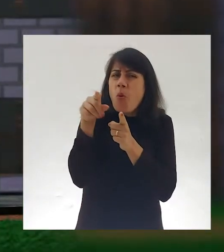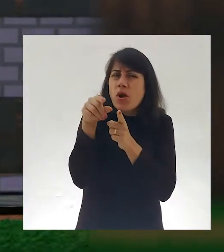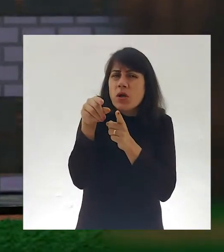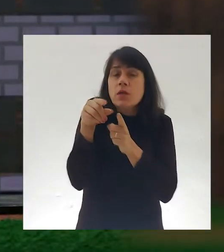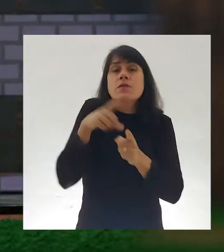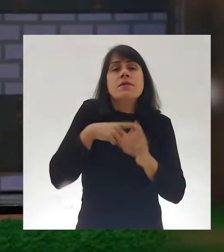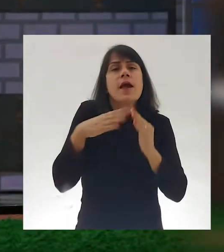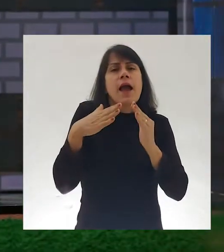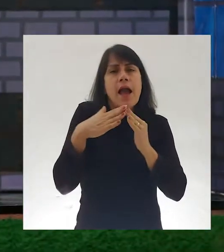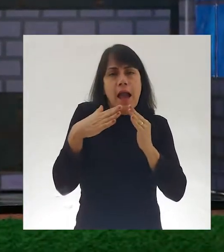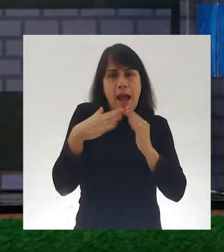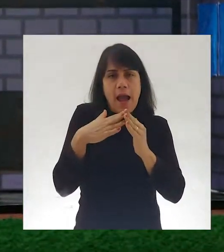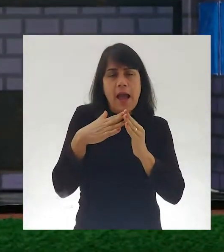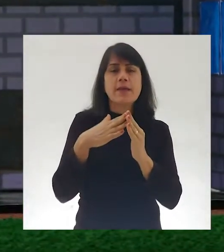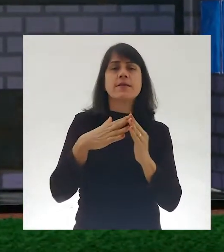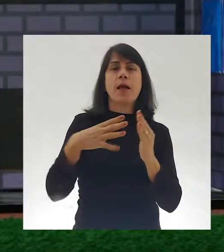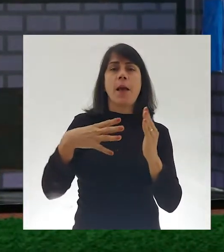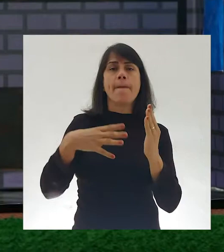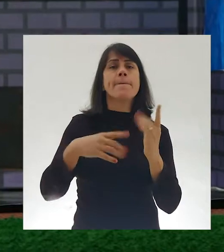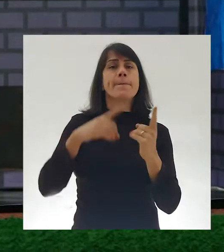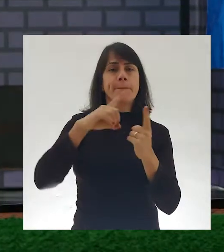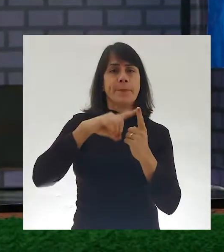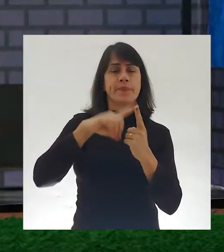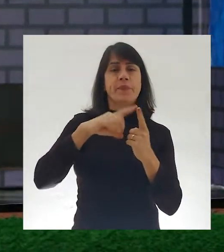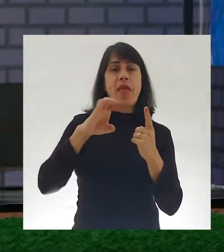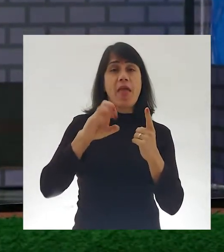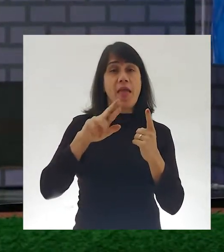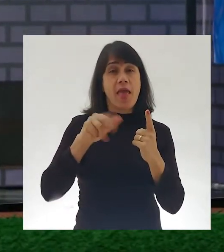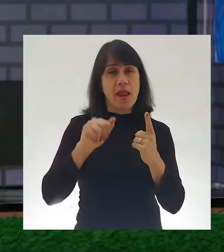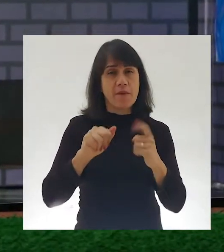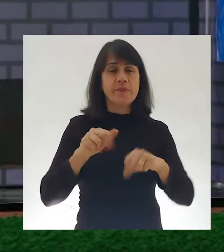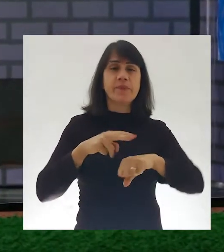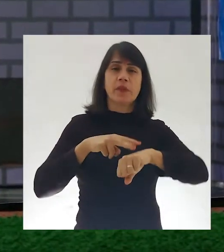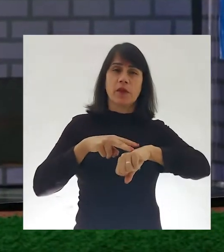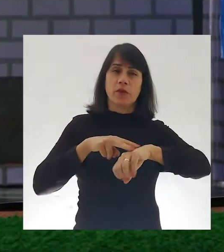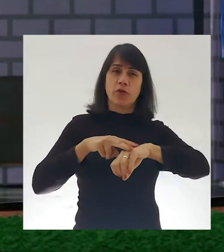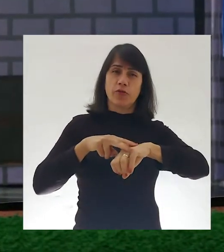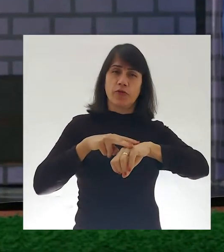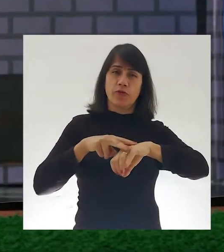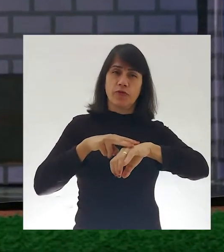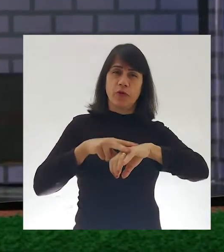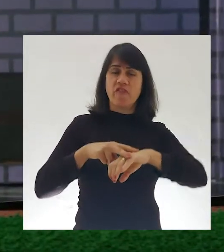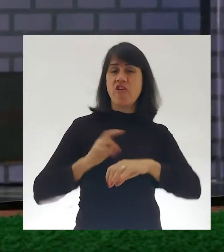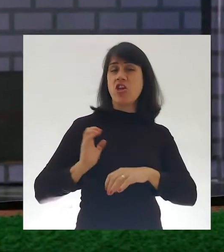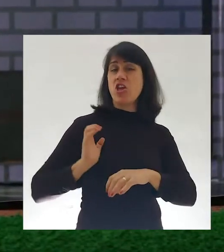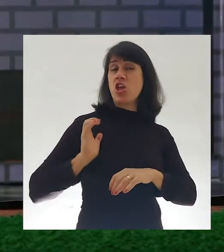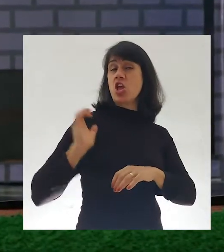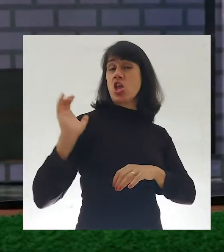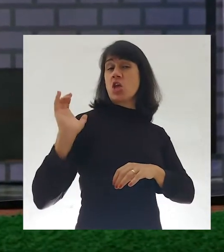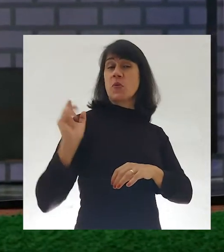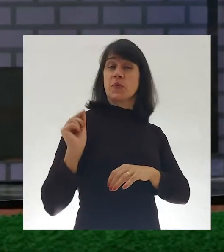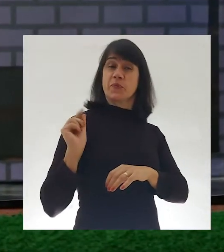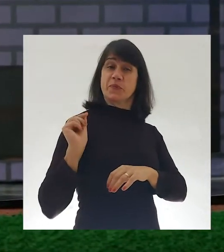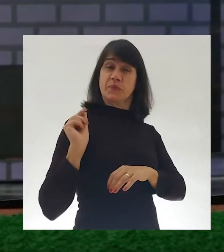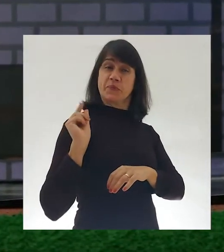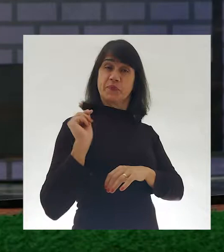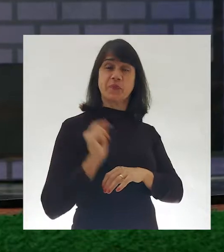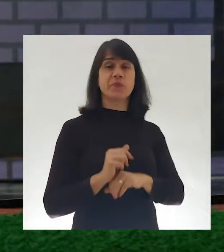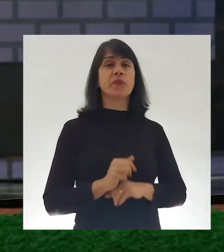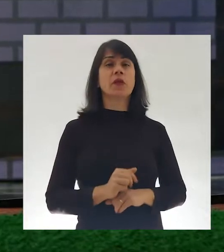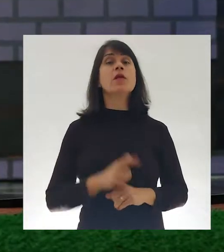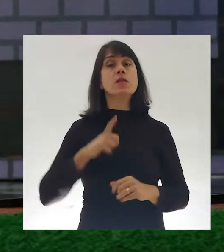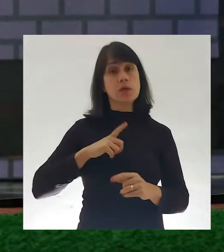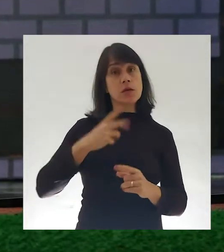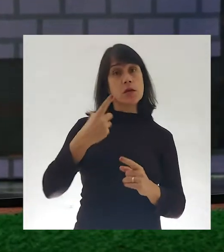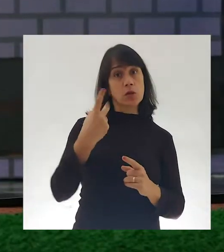uma casa onde morava Hera, uma viúva que adorava viver no luxo. Hera tinha